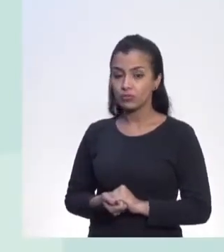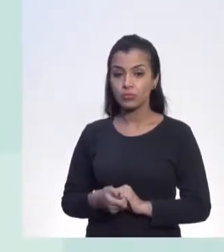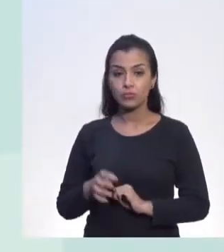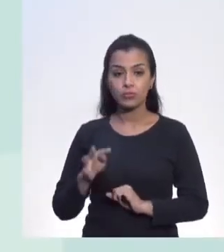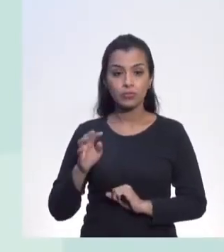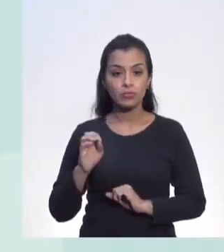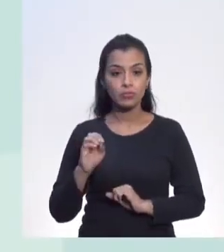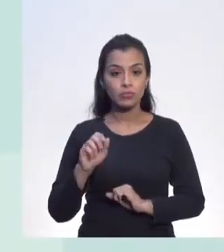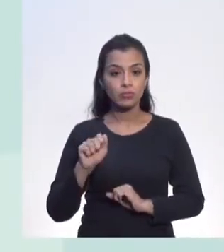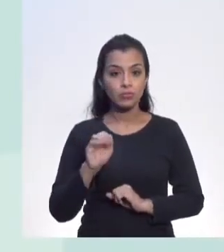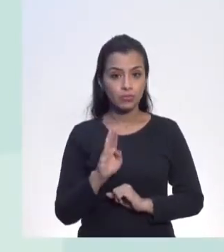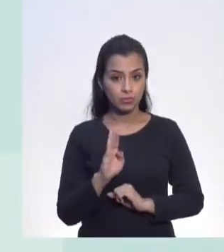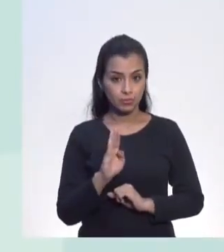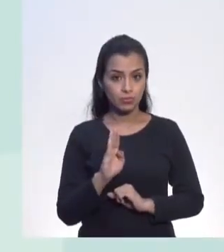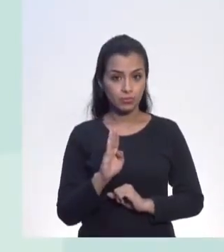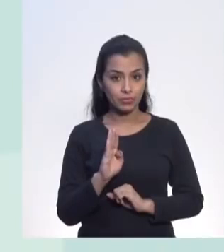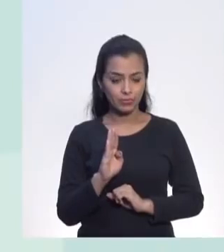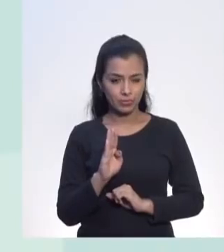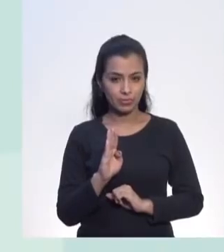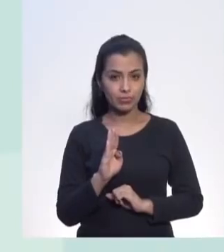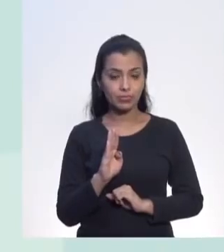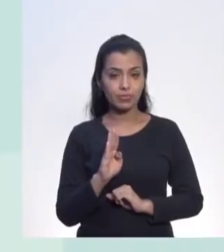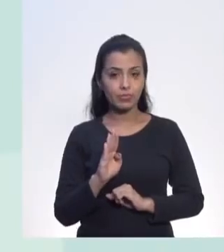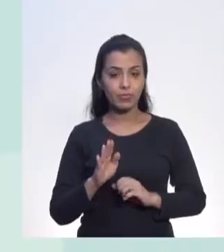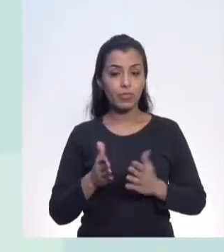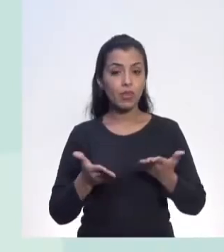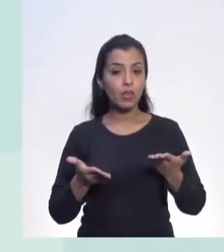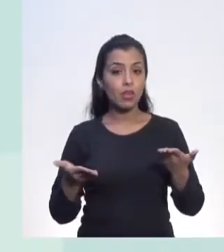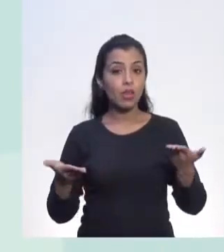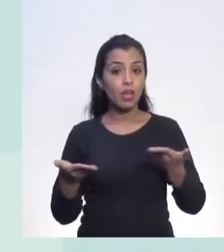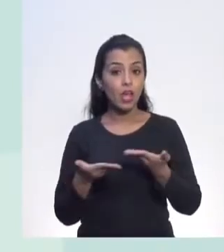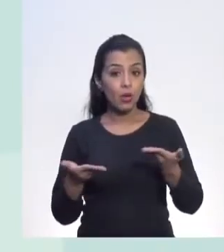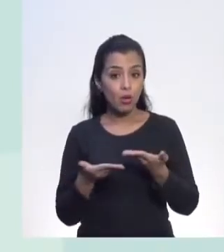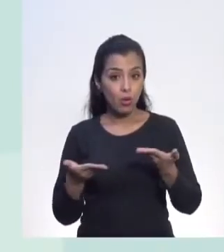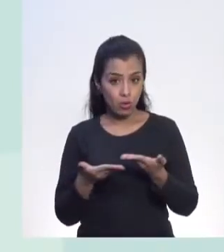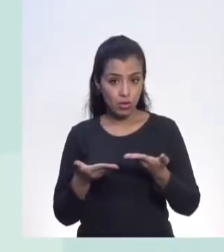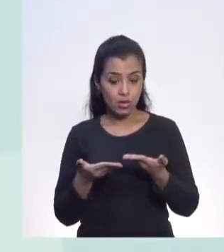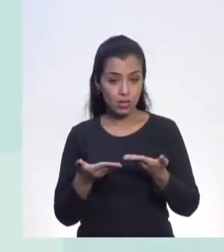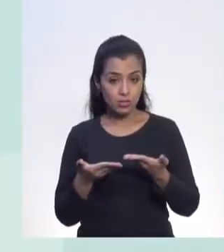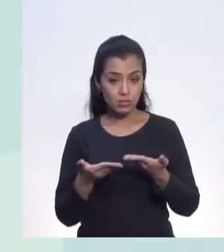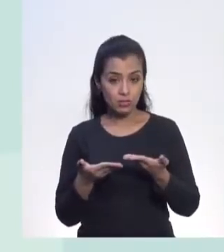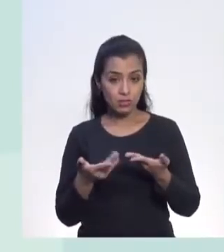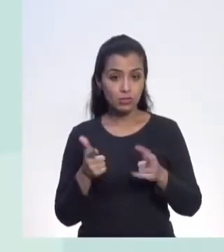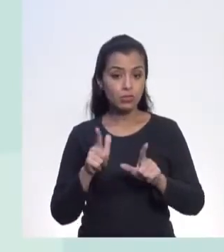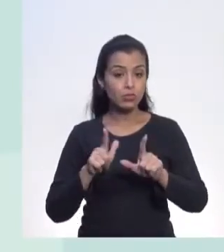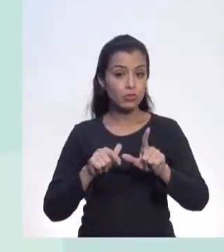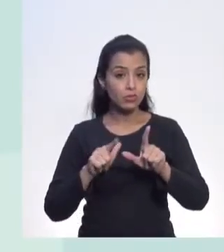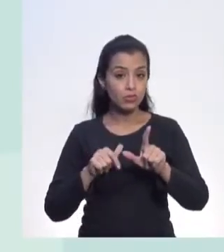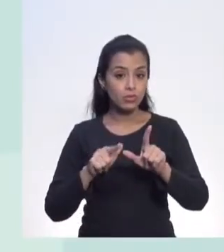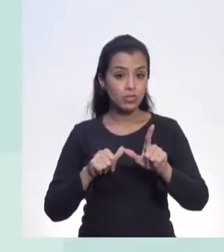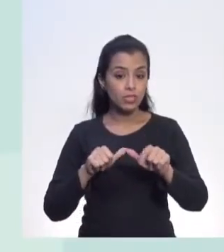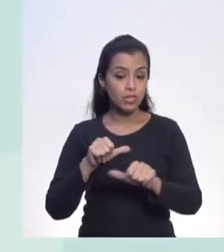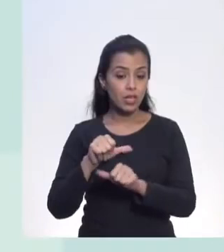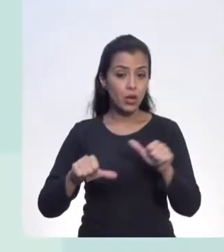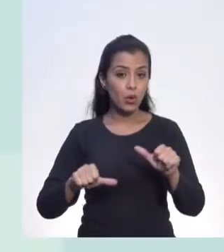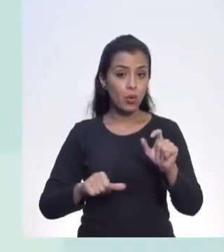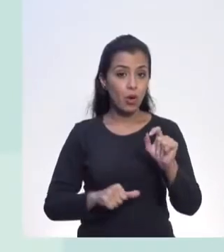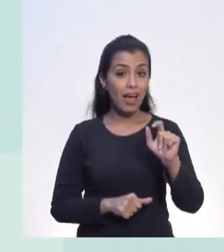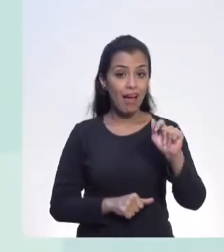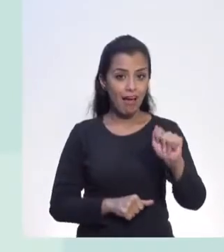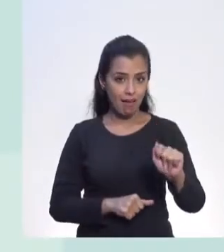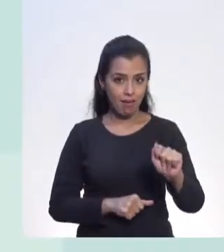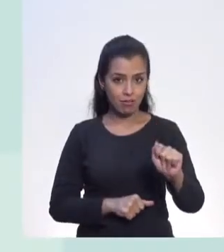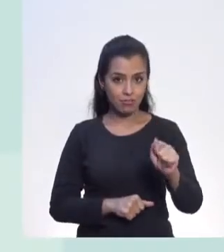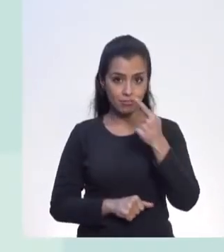B. E agora, no lugar, na segunda posição, vou colocar o A. T, A,